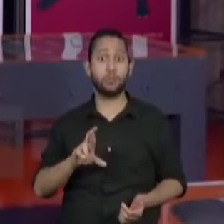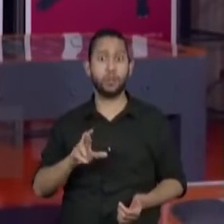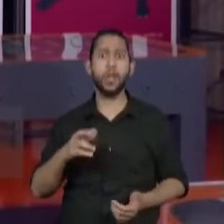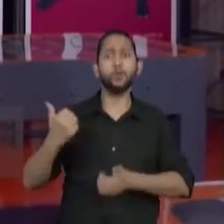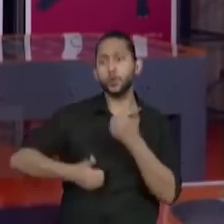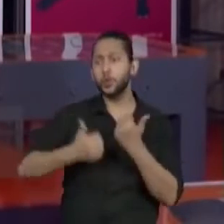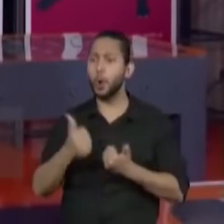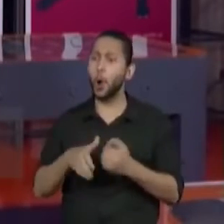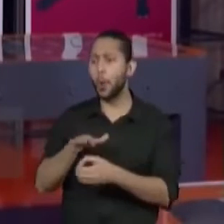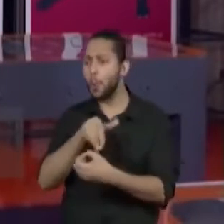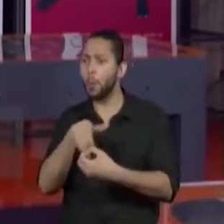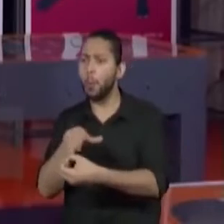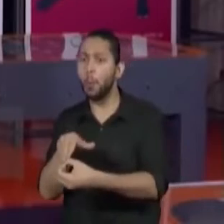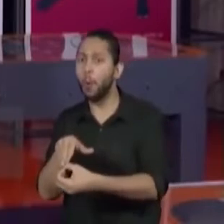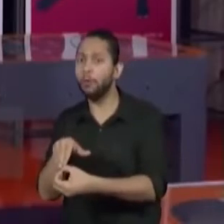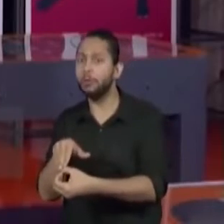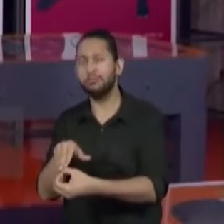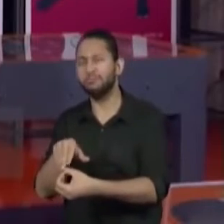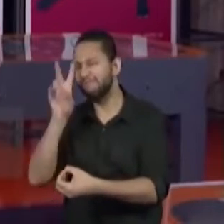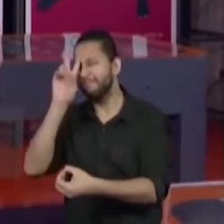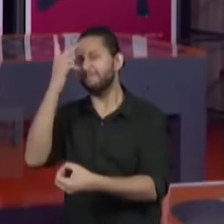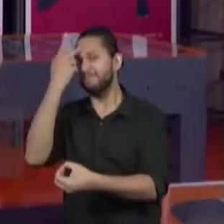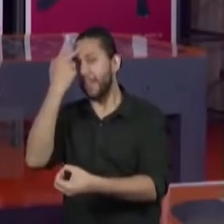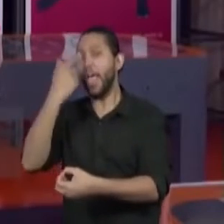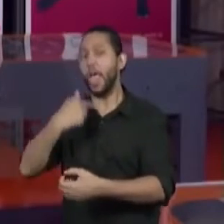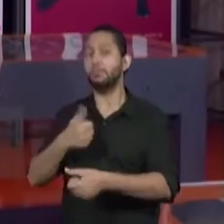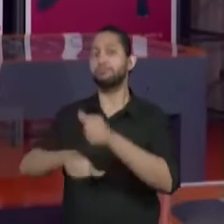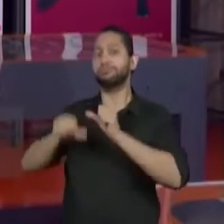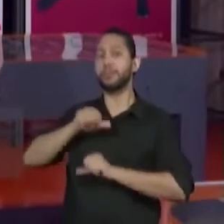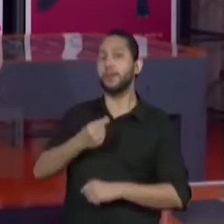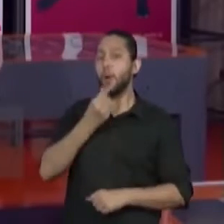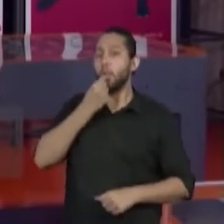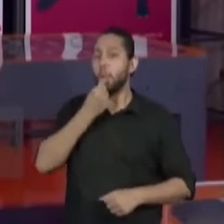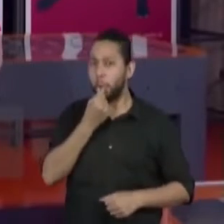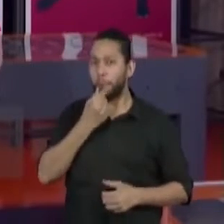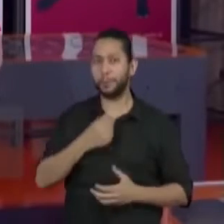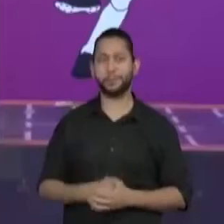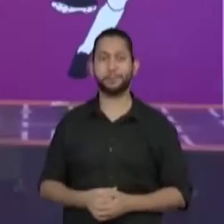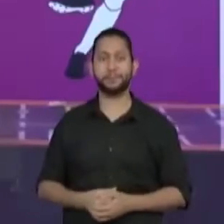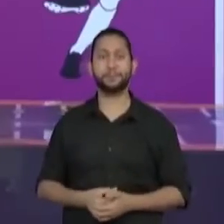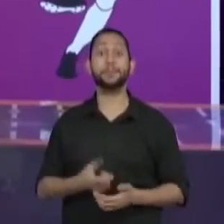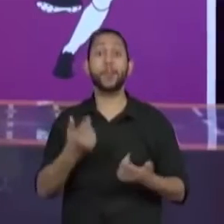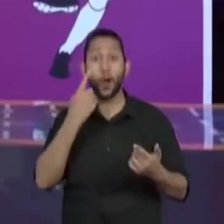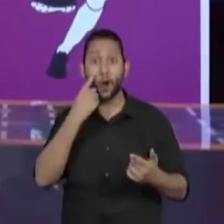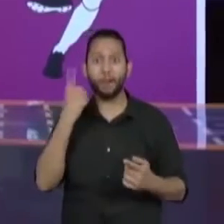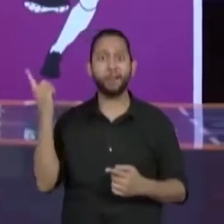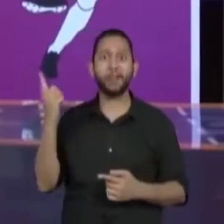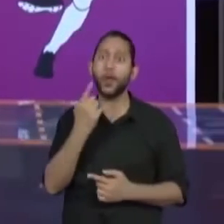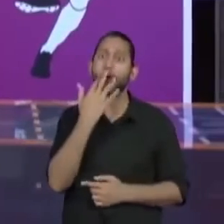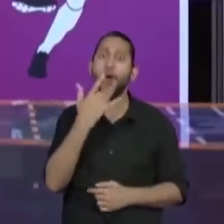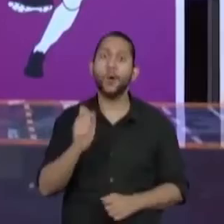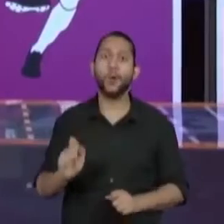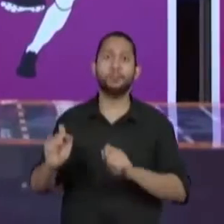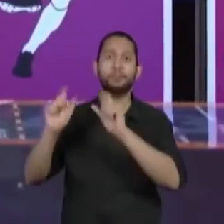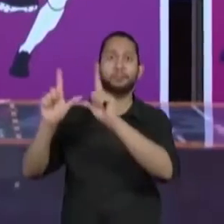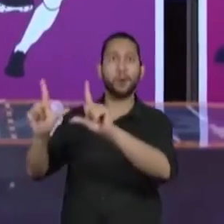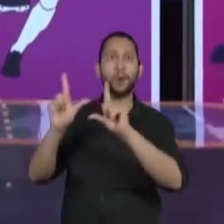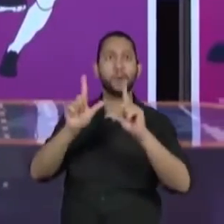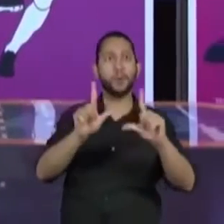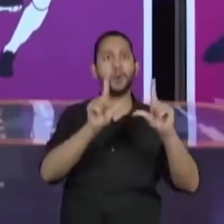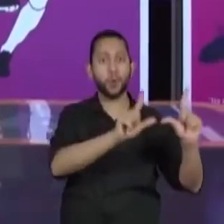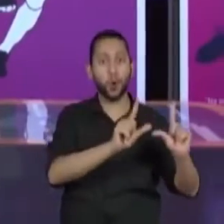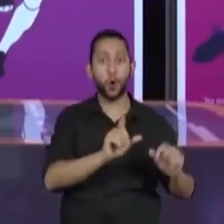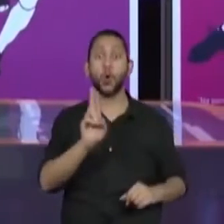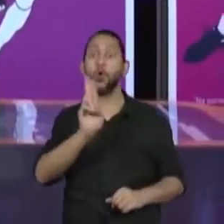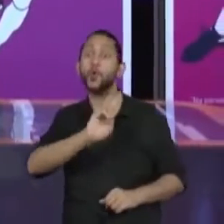mesmo ambiente, nós temos também placas, cartazes bem coloridos falando de algumas jogadas